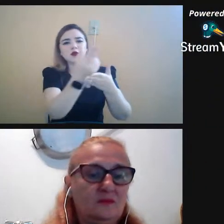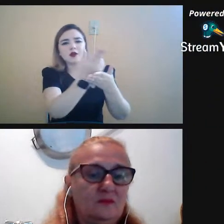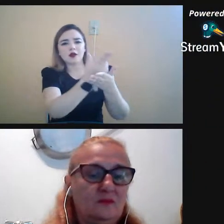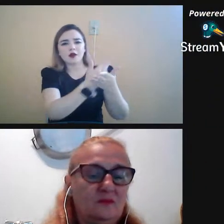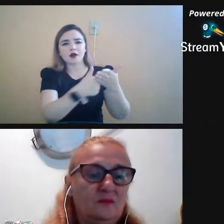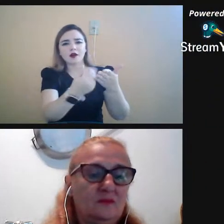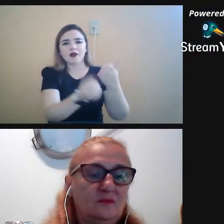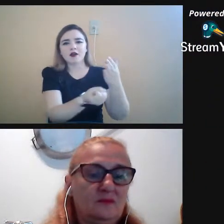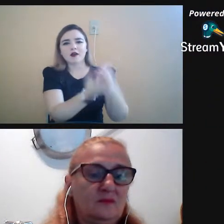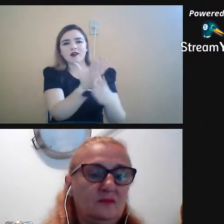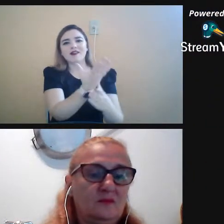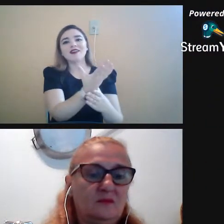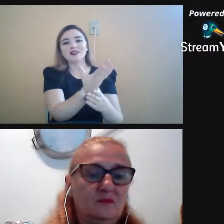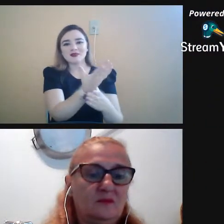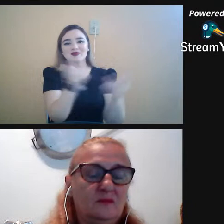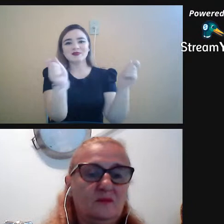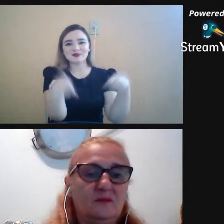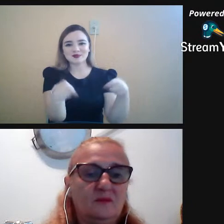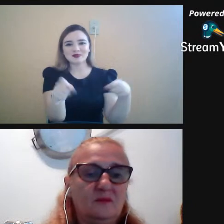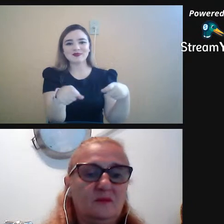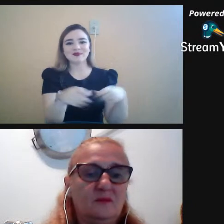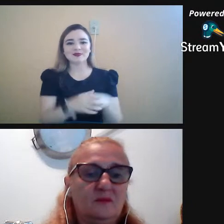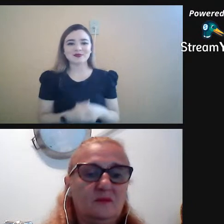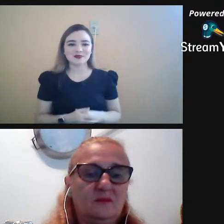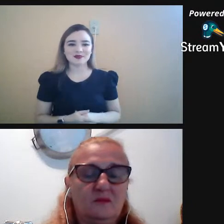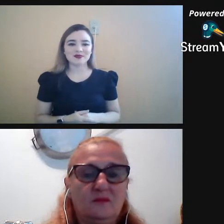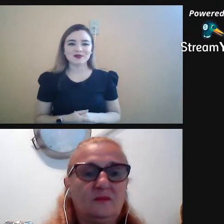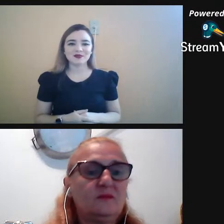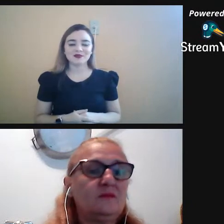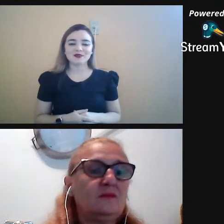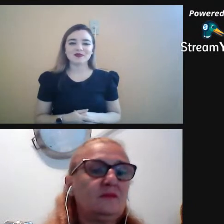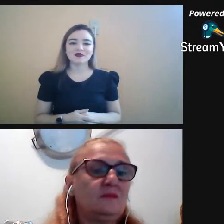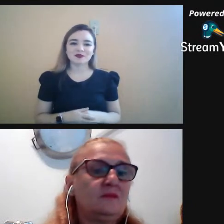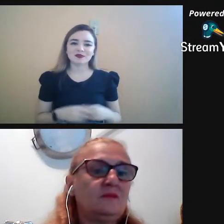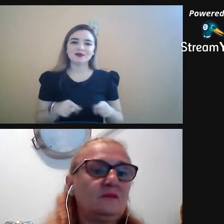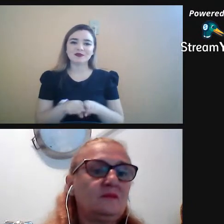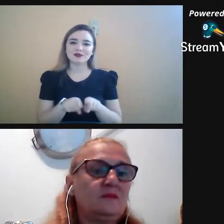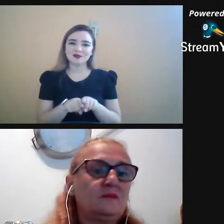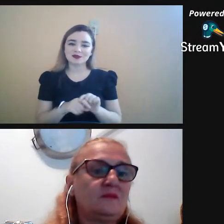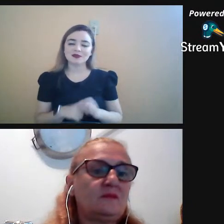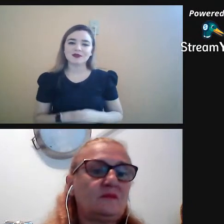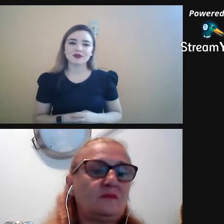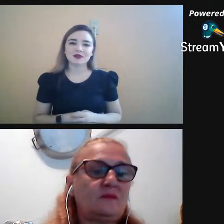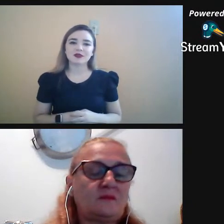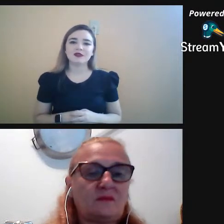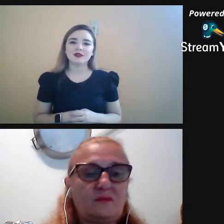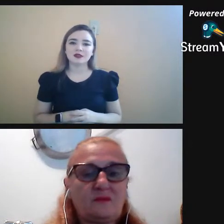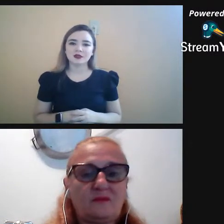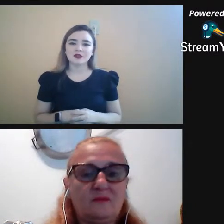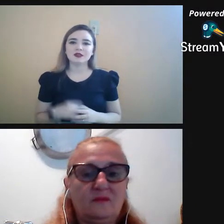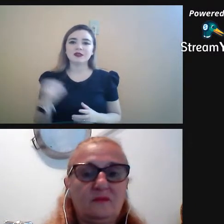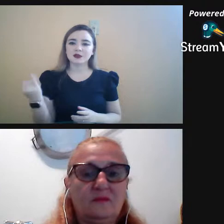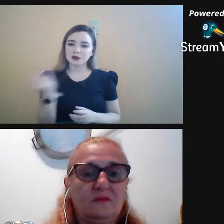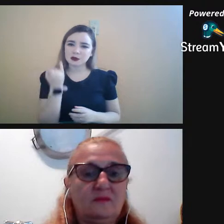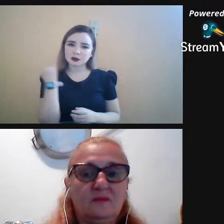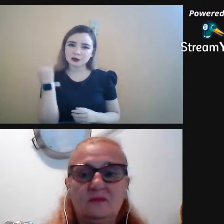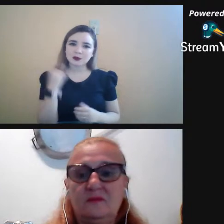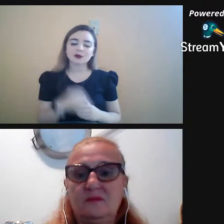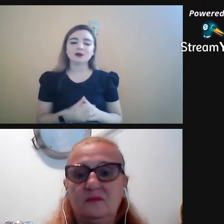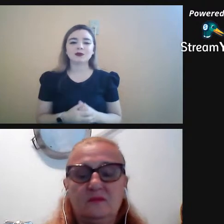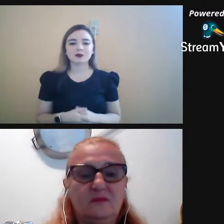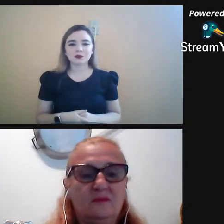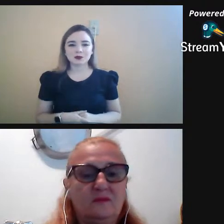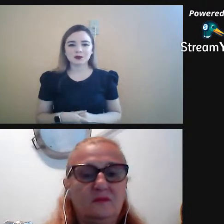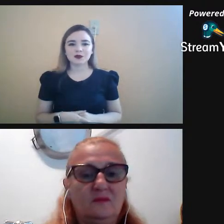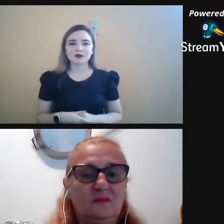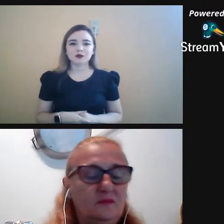né? E pigmentos naturais também, importante. Uhum. Dá pra você aprender a